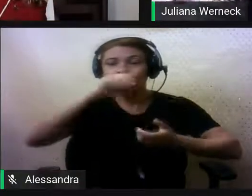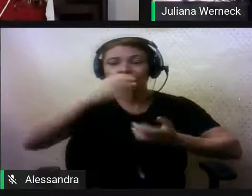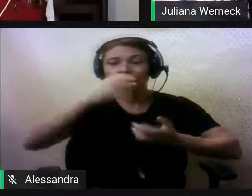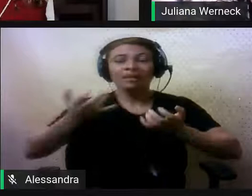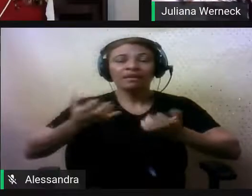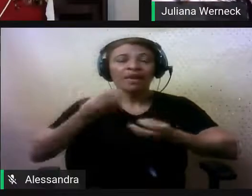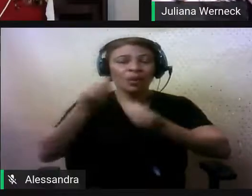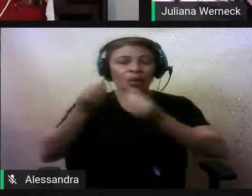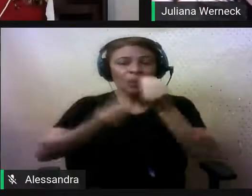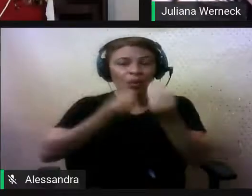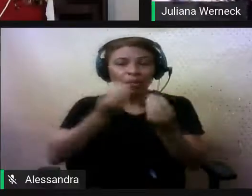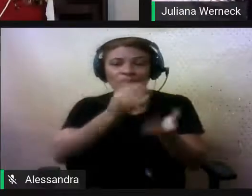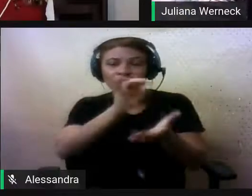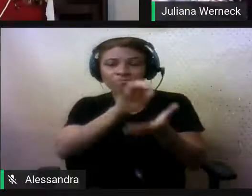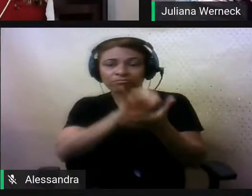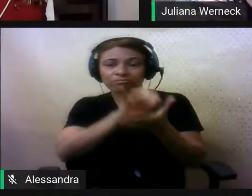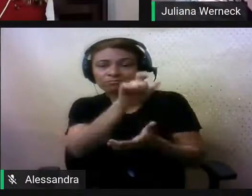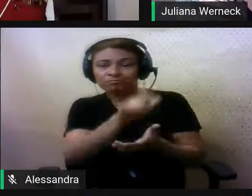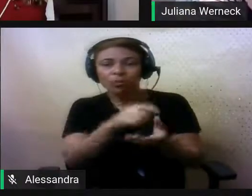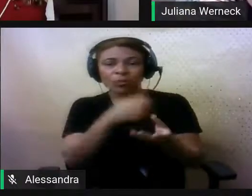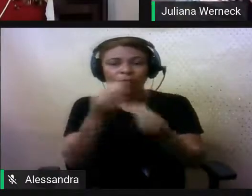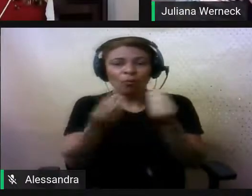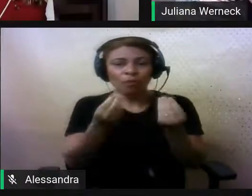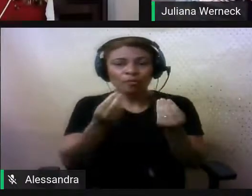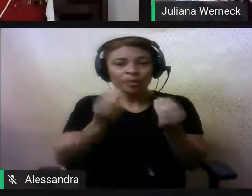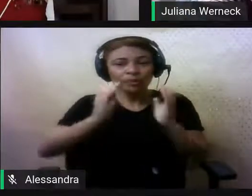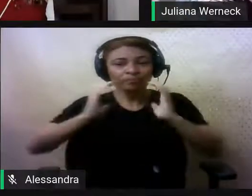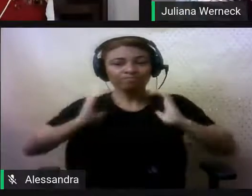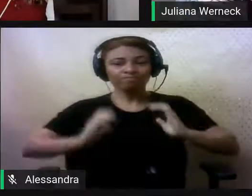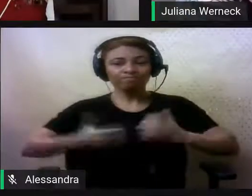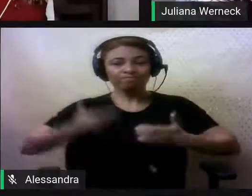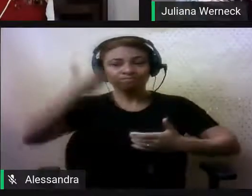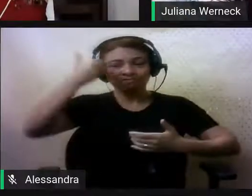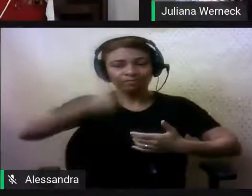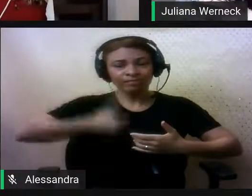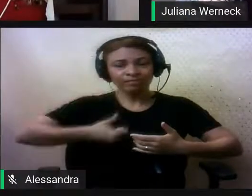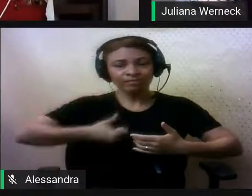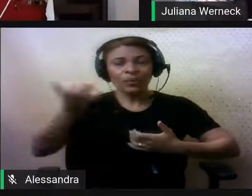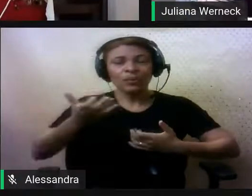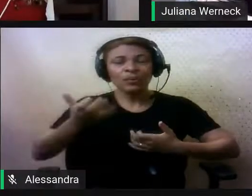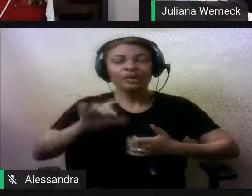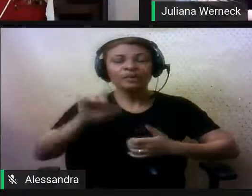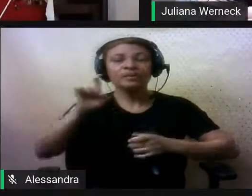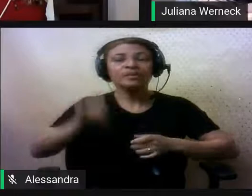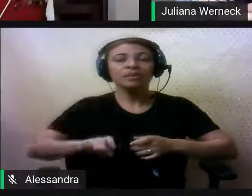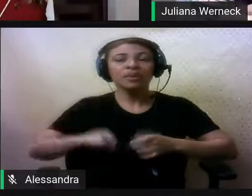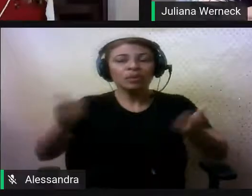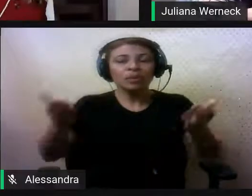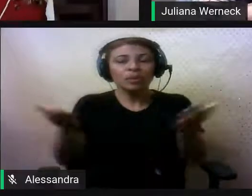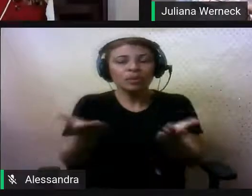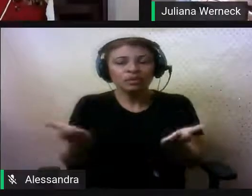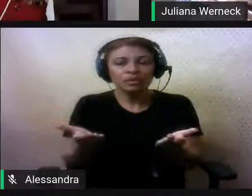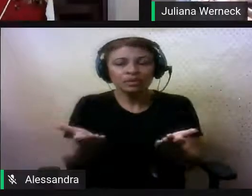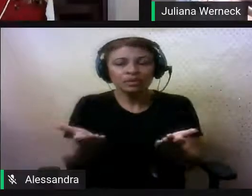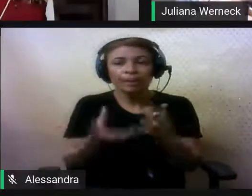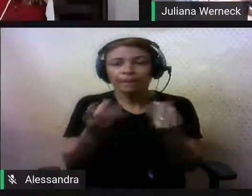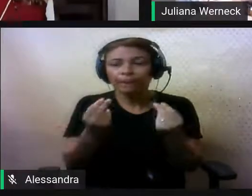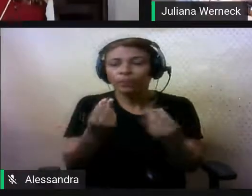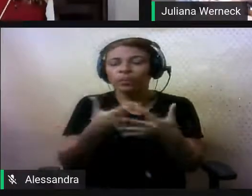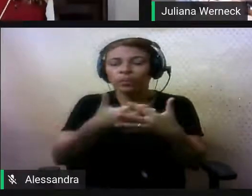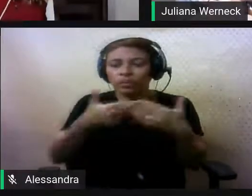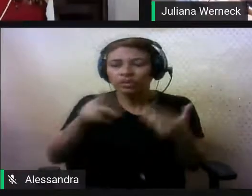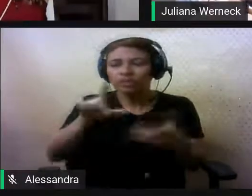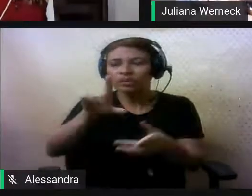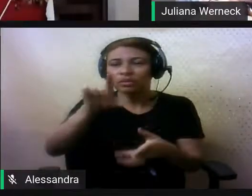que companheira eu vou escolher ser, que cidadã eu vou escolher ser nesse dia de hoje. Então, são muitas escolhas que a